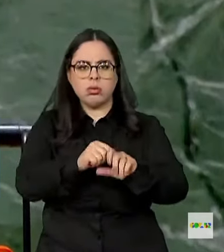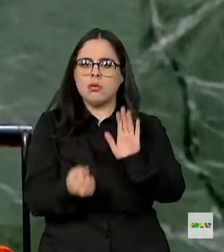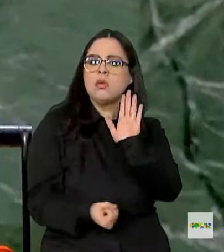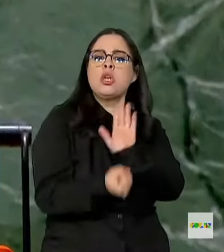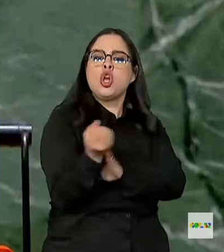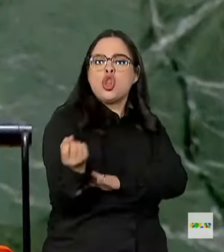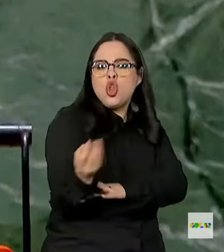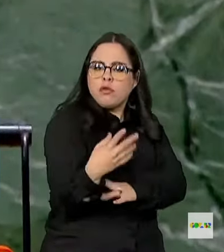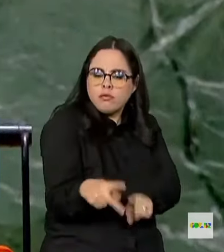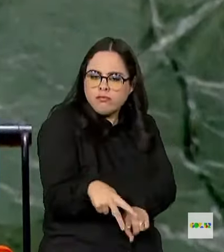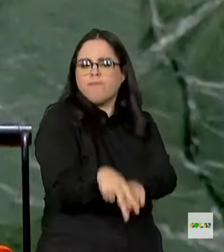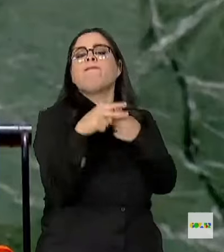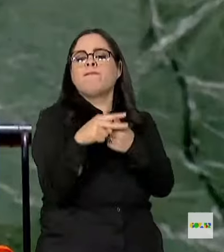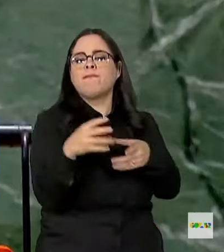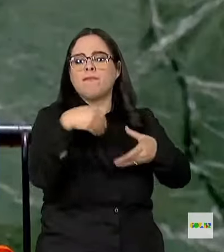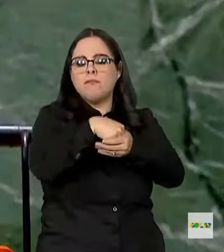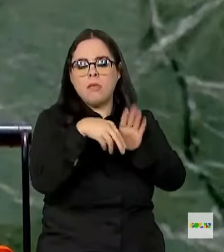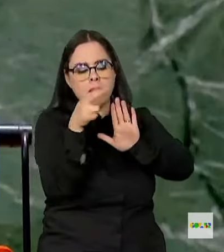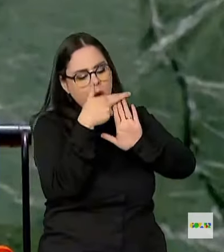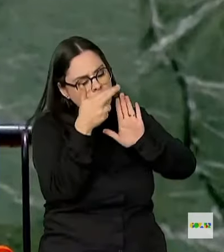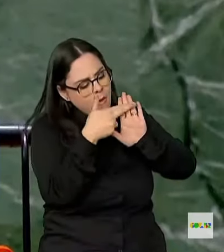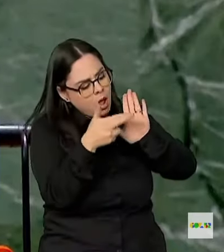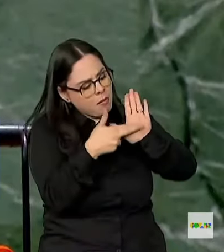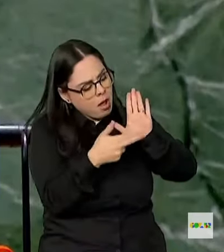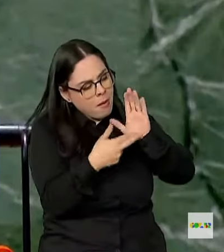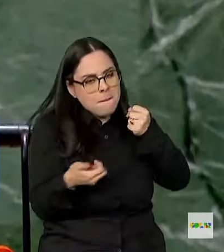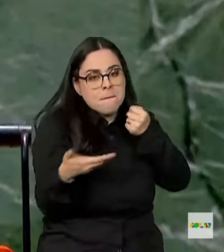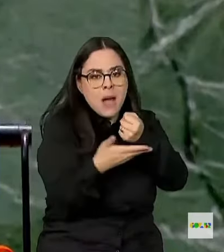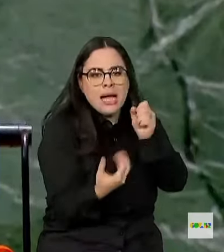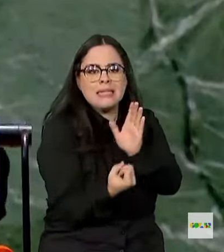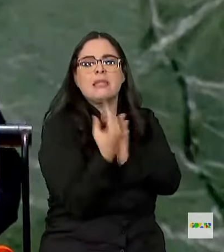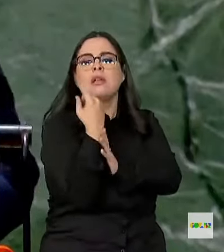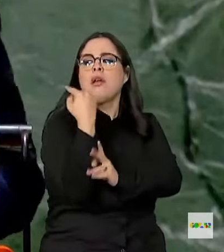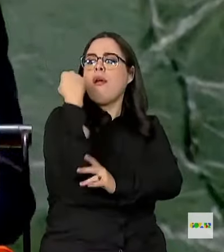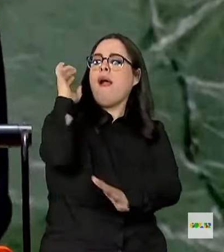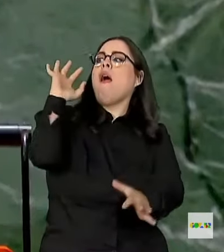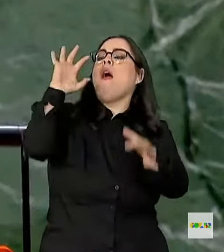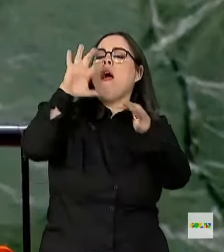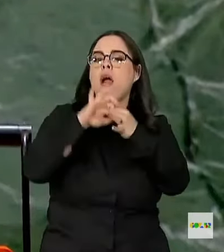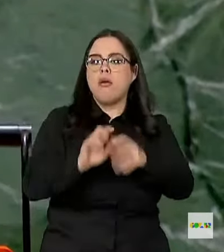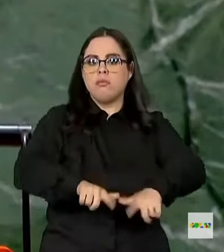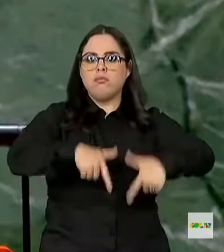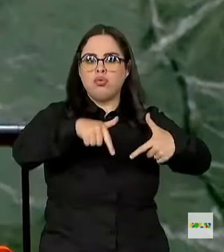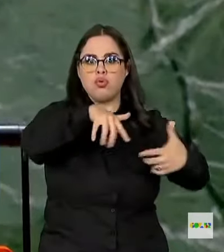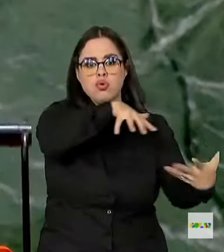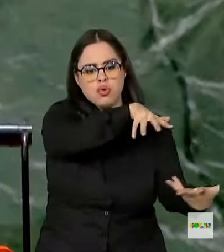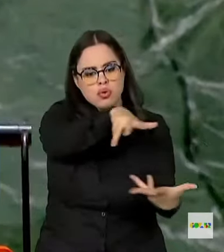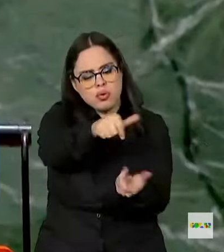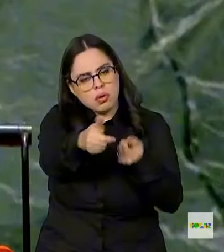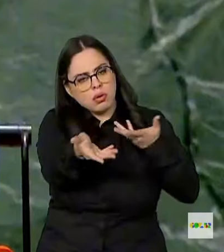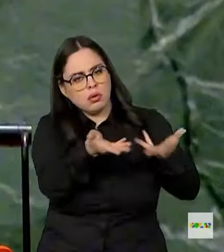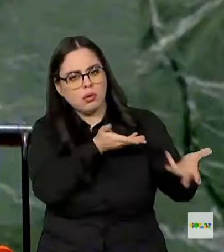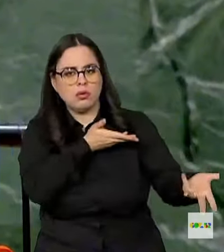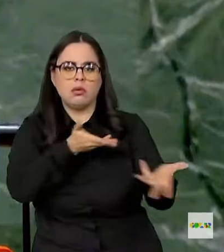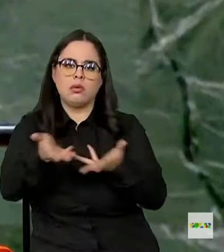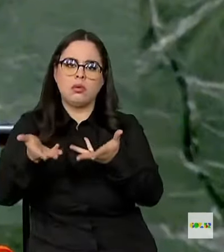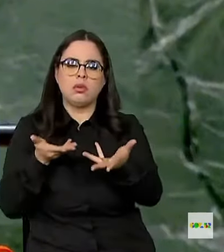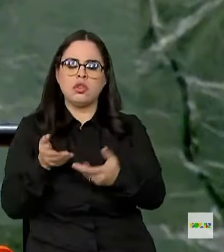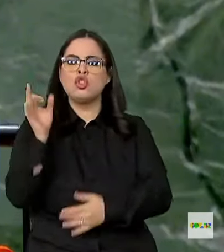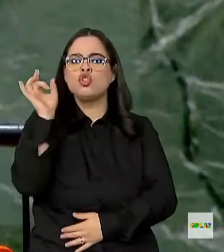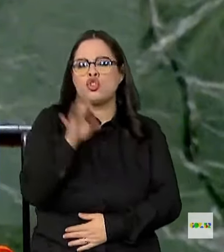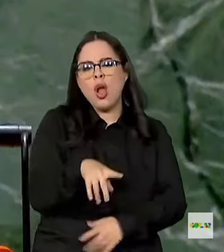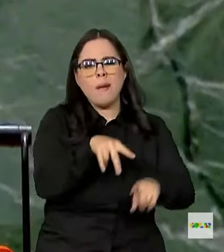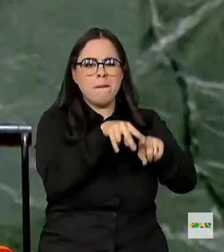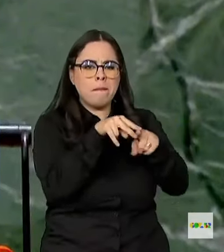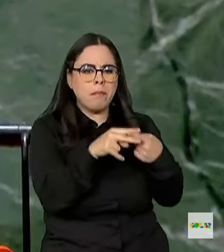organização as prerrogativas que decorrem da sua condição de fórum universal. Não bastam